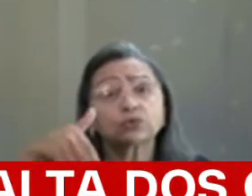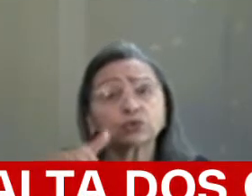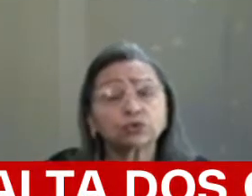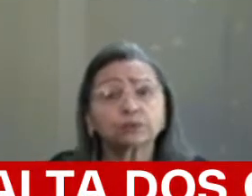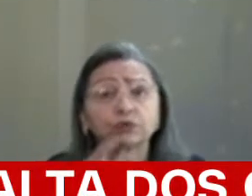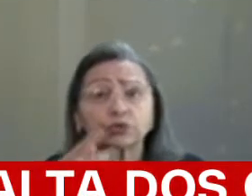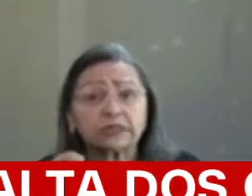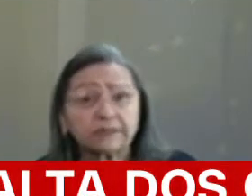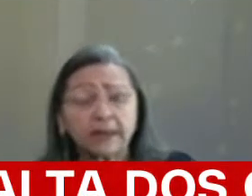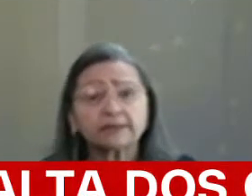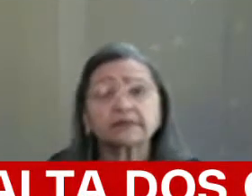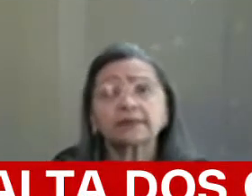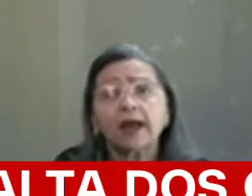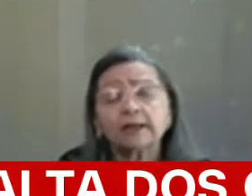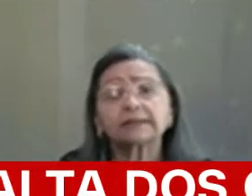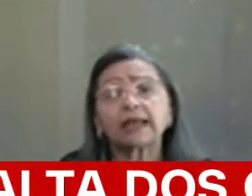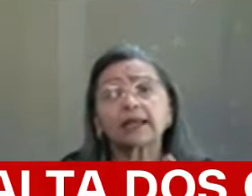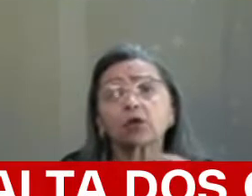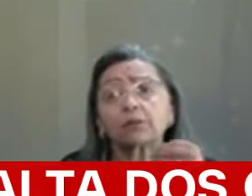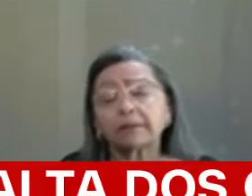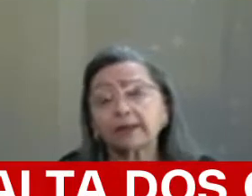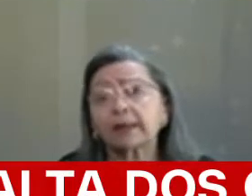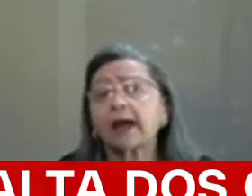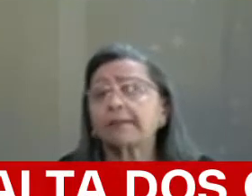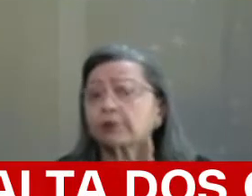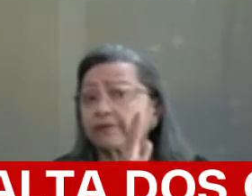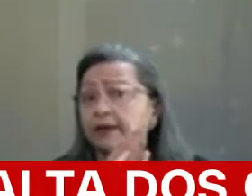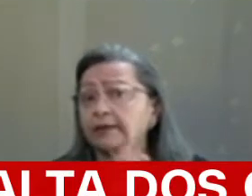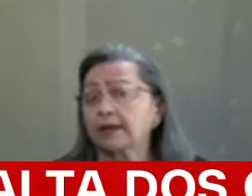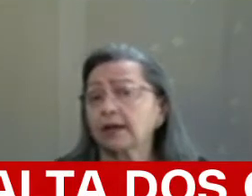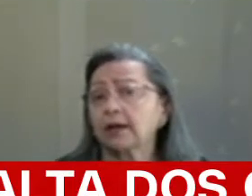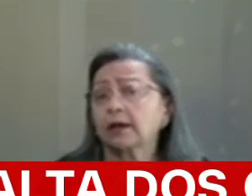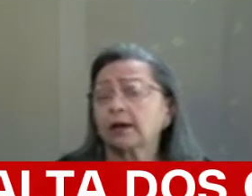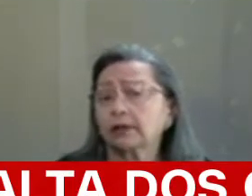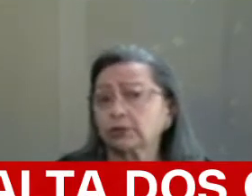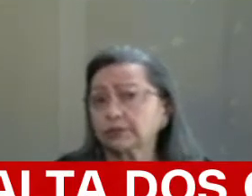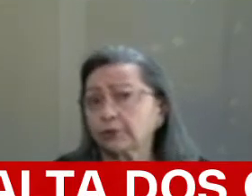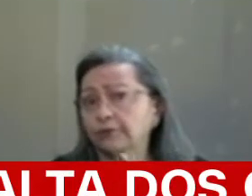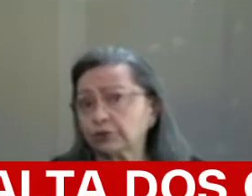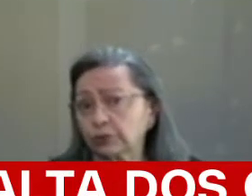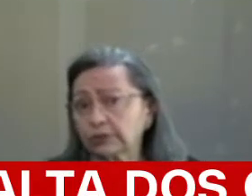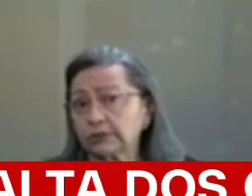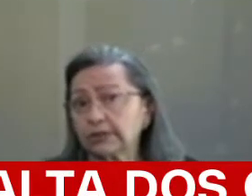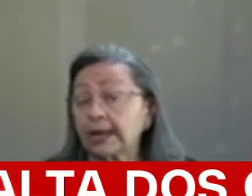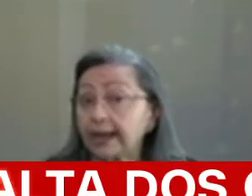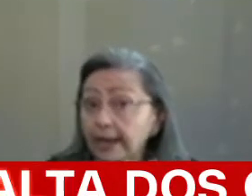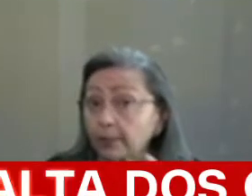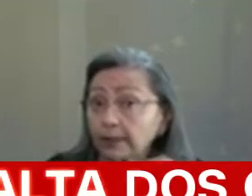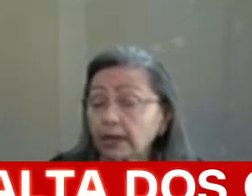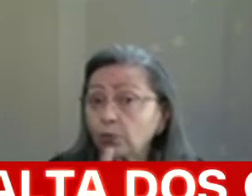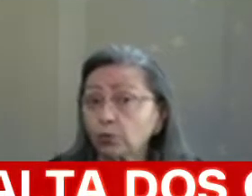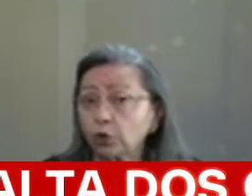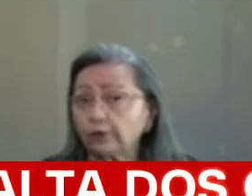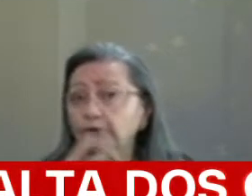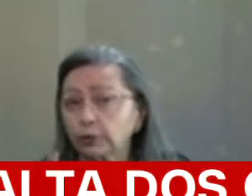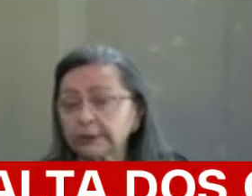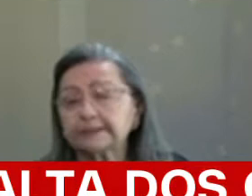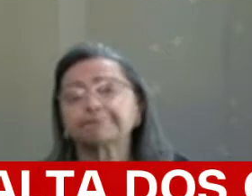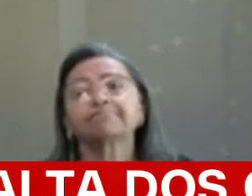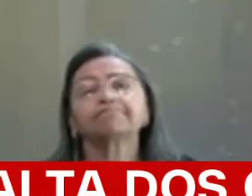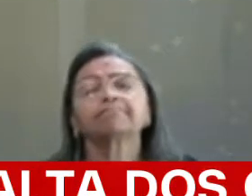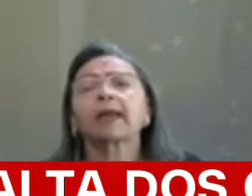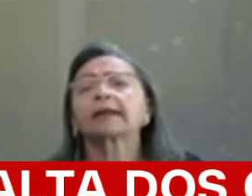meses anteriores à Lei Complementar 192. De 2022. Com isso, ela passa a